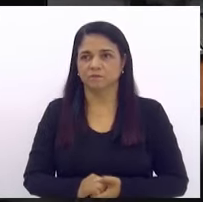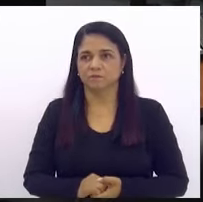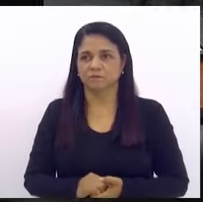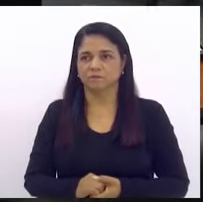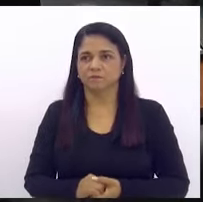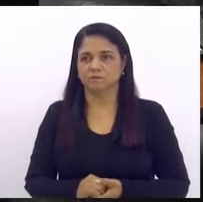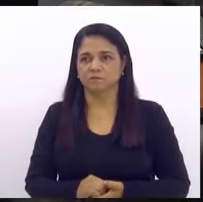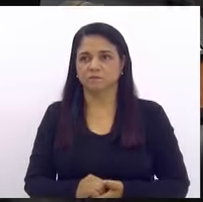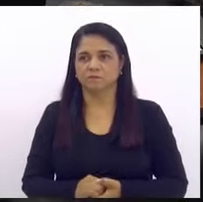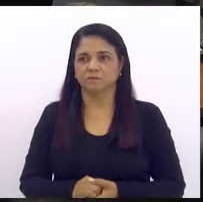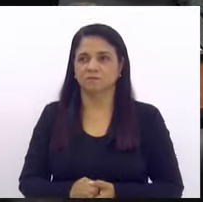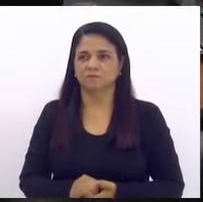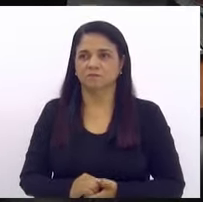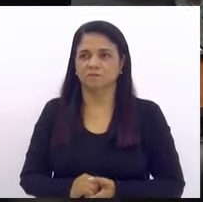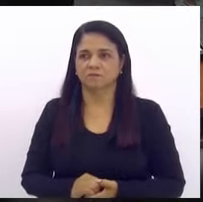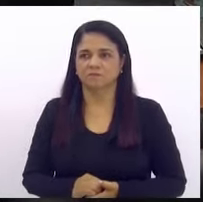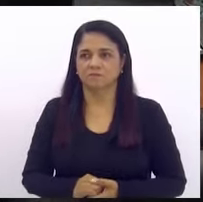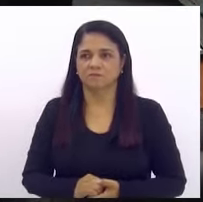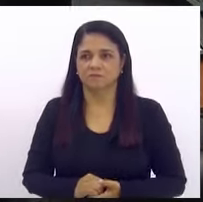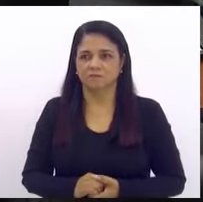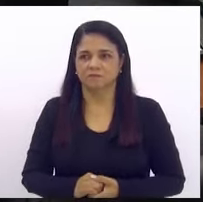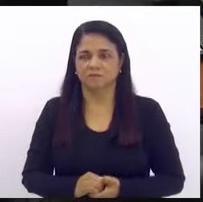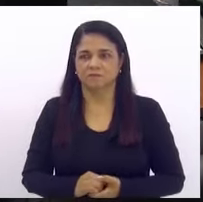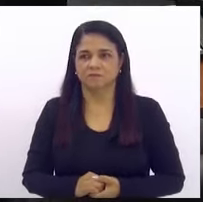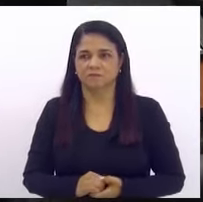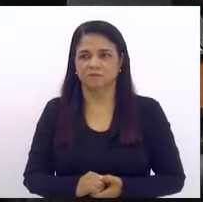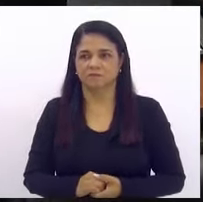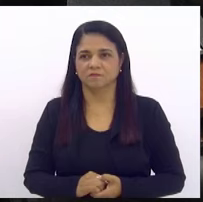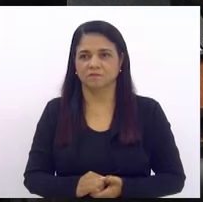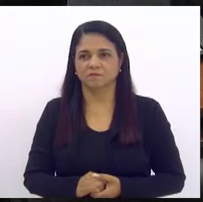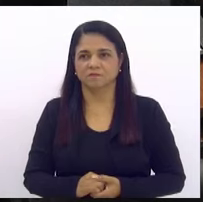Vem cá ver essa letra de médico aqui. Fala, molecada.